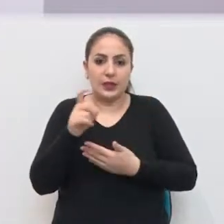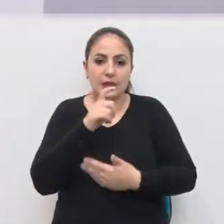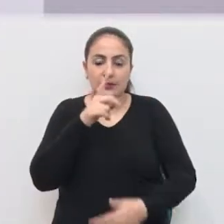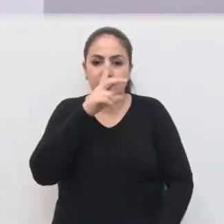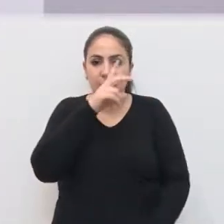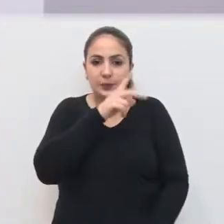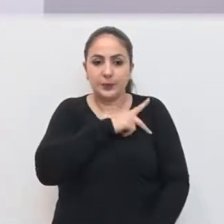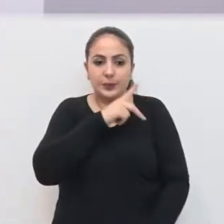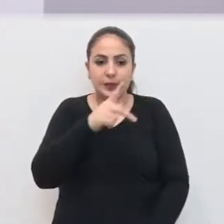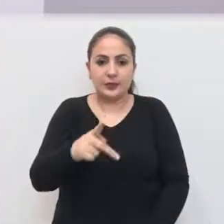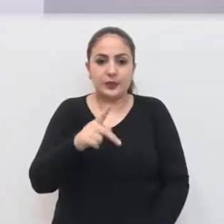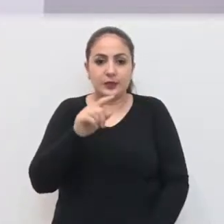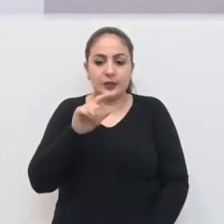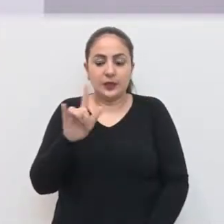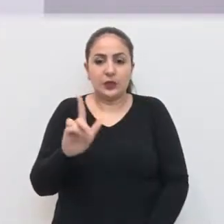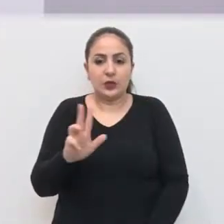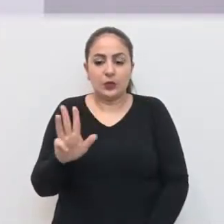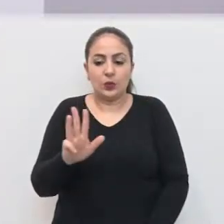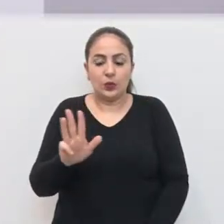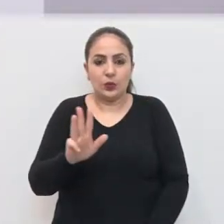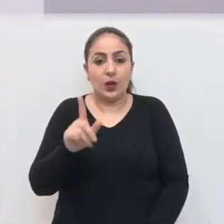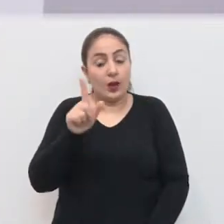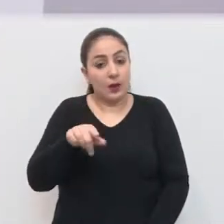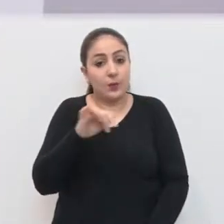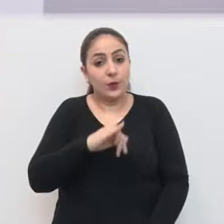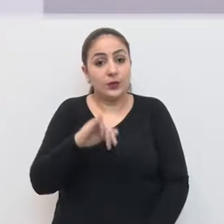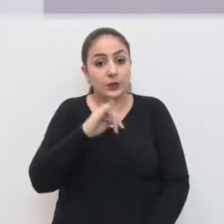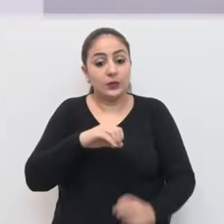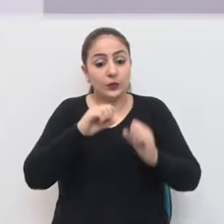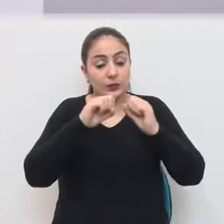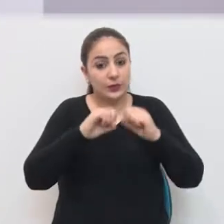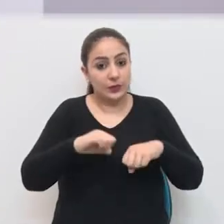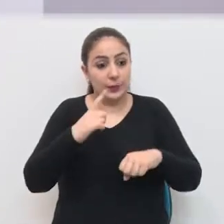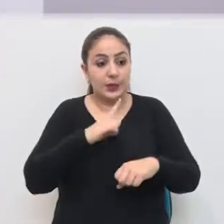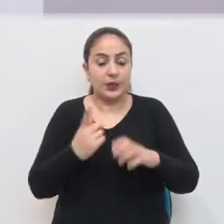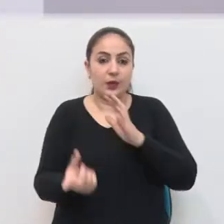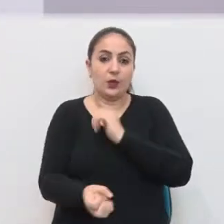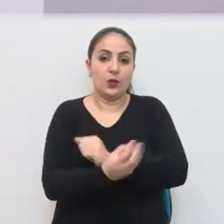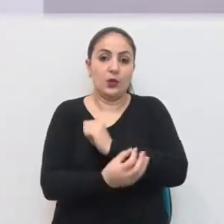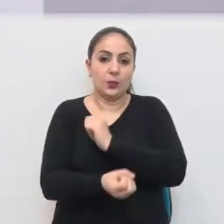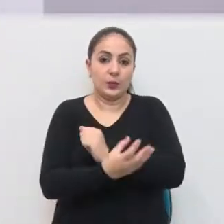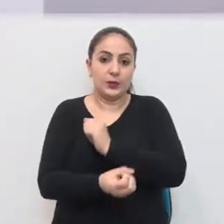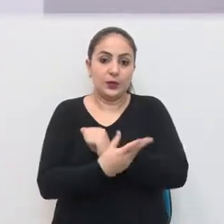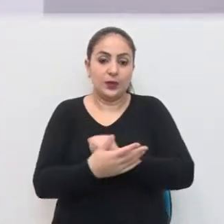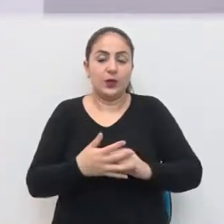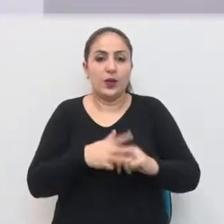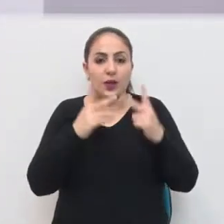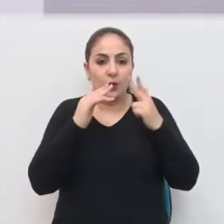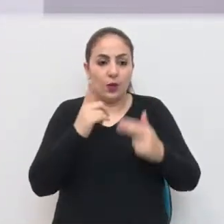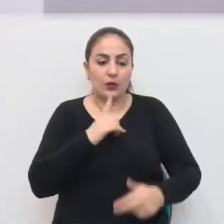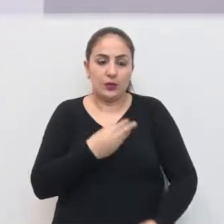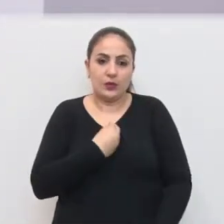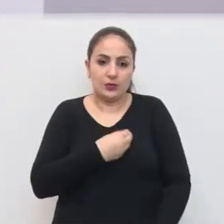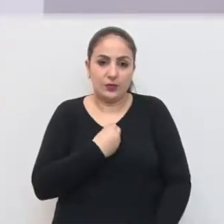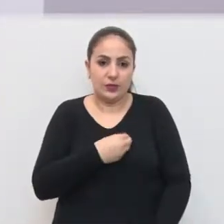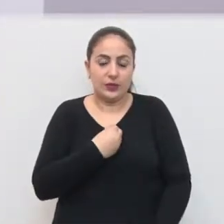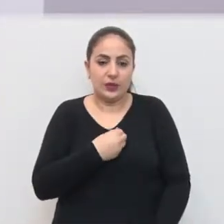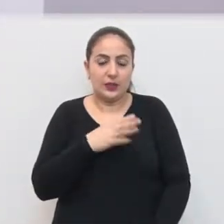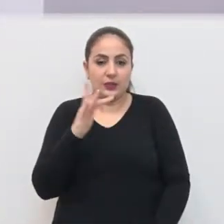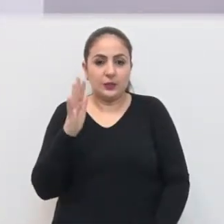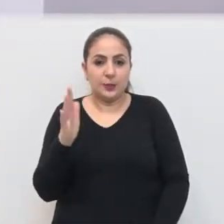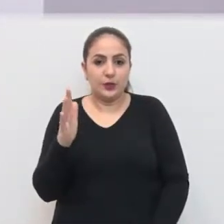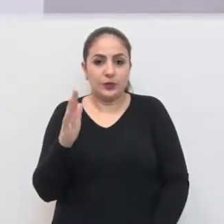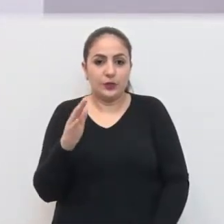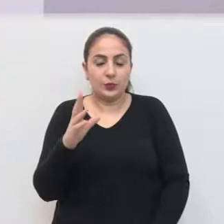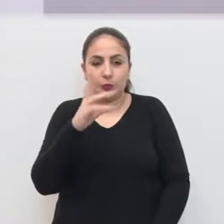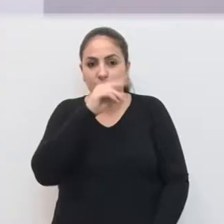do ex-presidente Lula, é oportuno salientarmos que o sistema leva a essa corrupção, porque de fato um sistema que concentra nas mãos do Poder Executivo